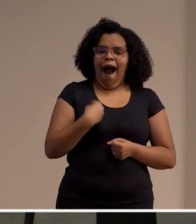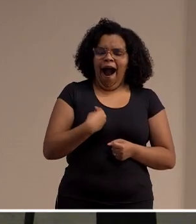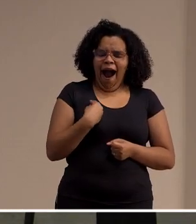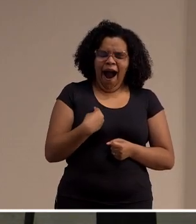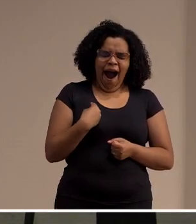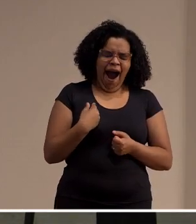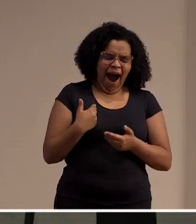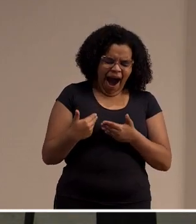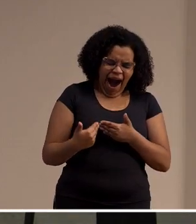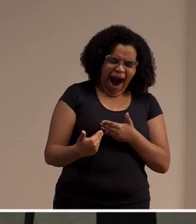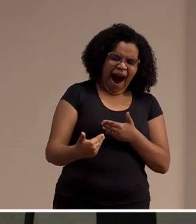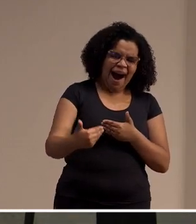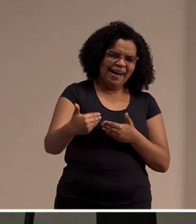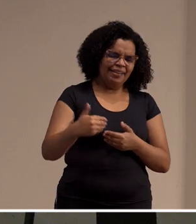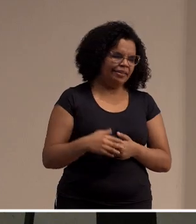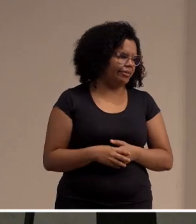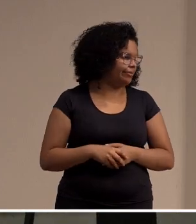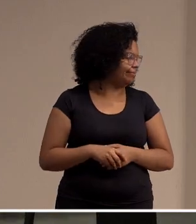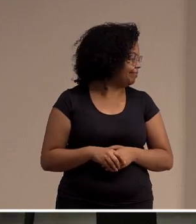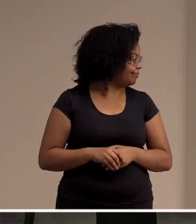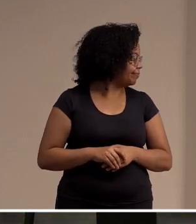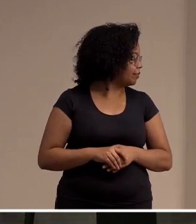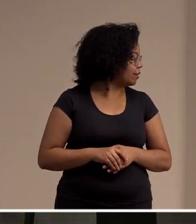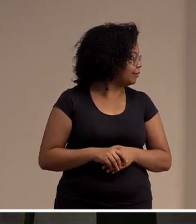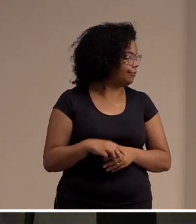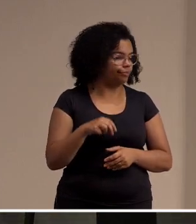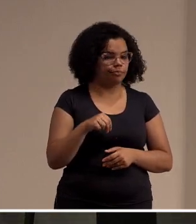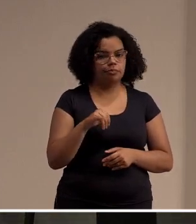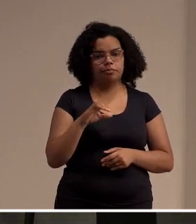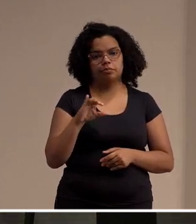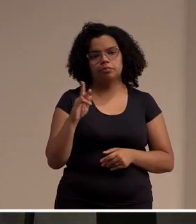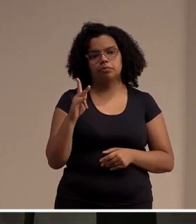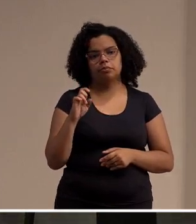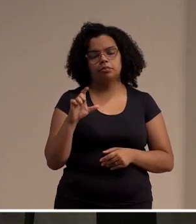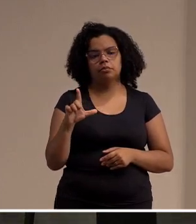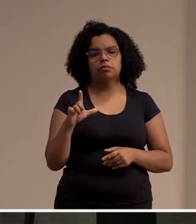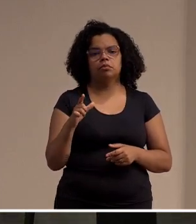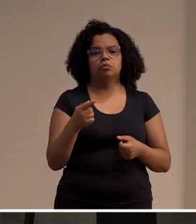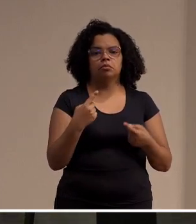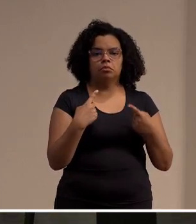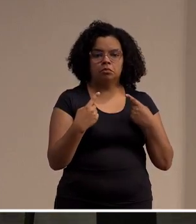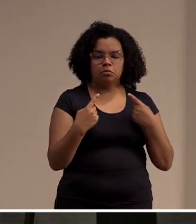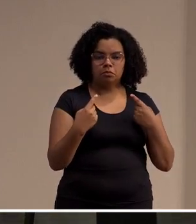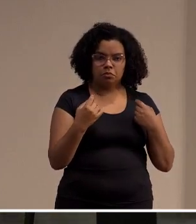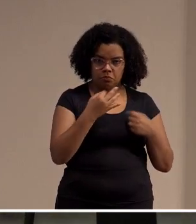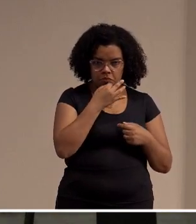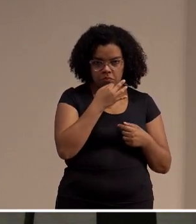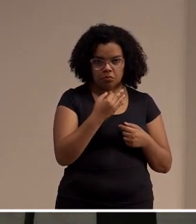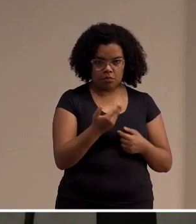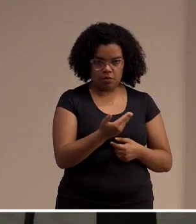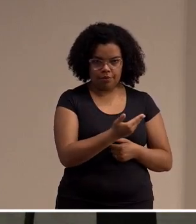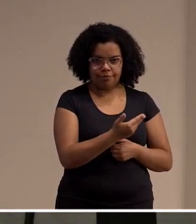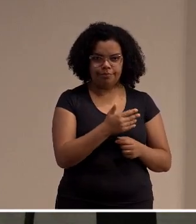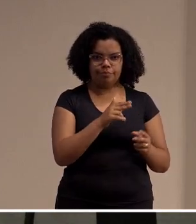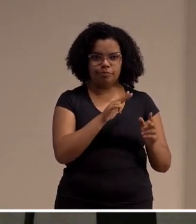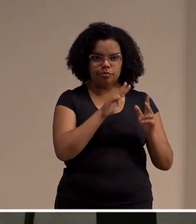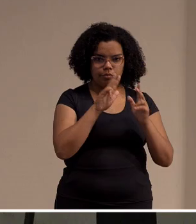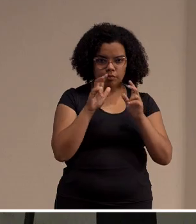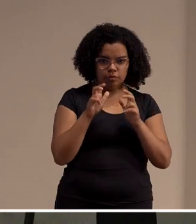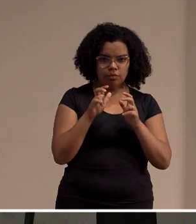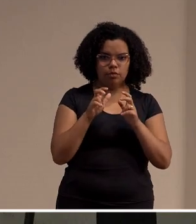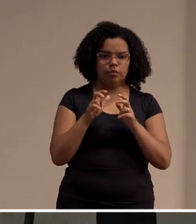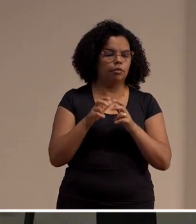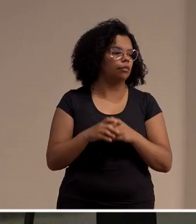estamos. Michel, eu queria comentar contigo o título antes de a gente entrar no tema específico do